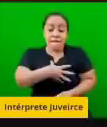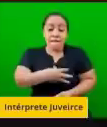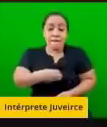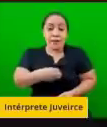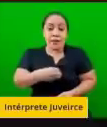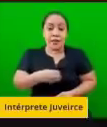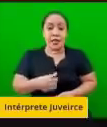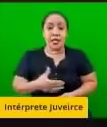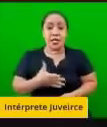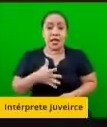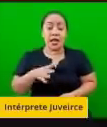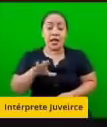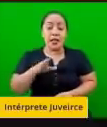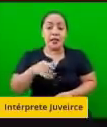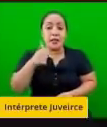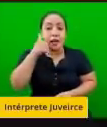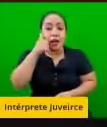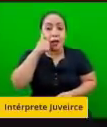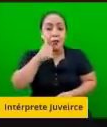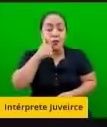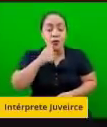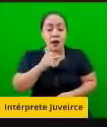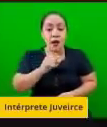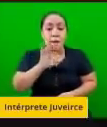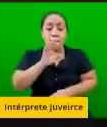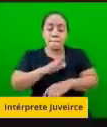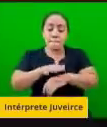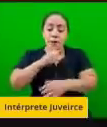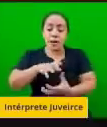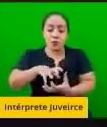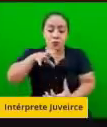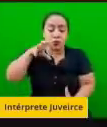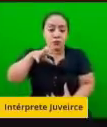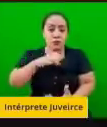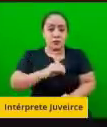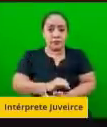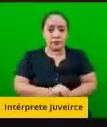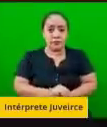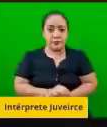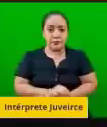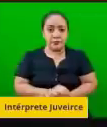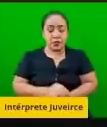traços branqueados e tem ao colo uma criança, um